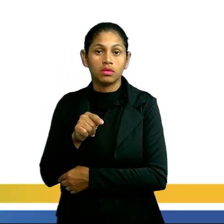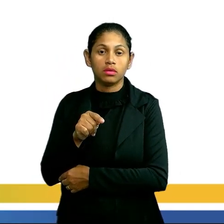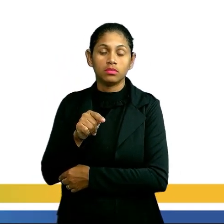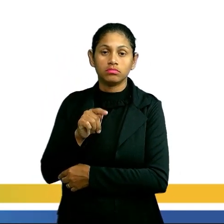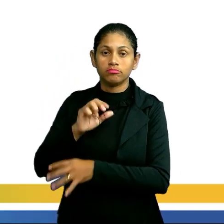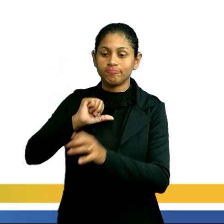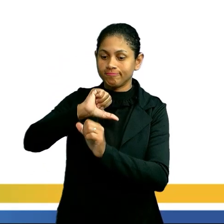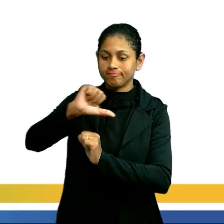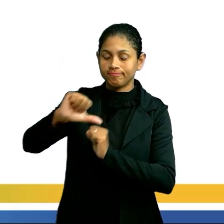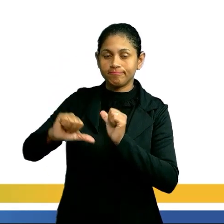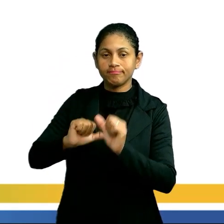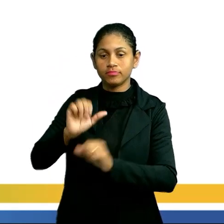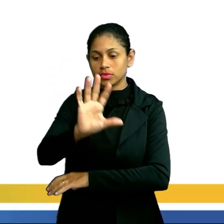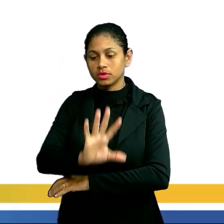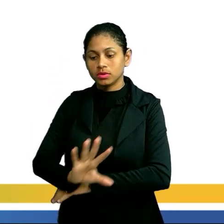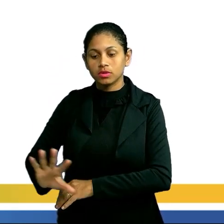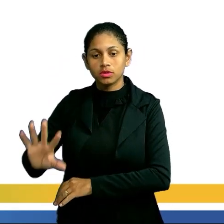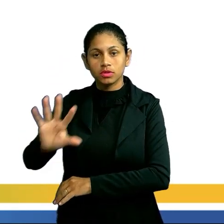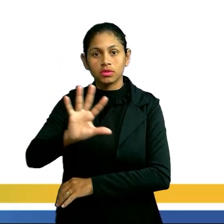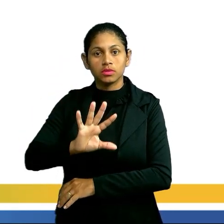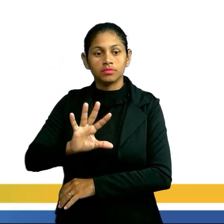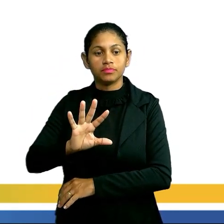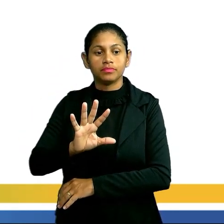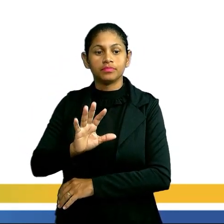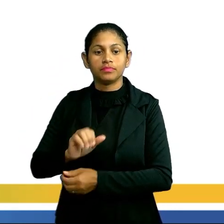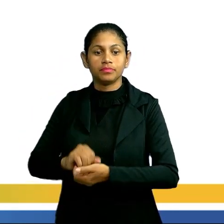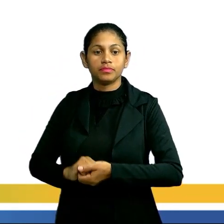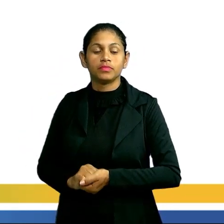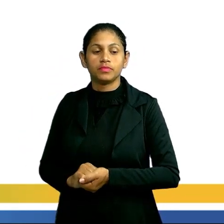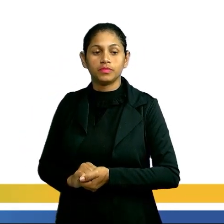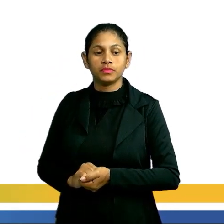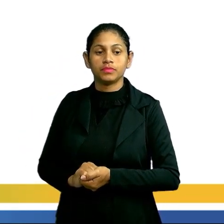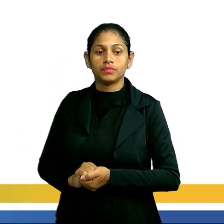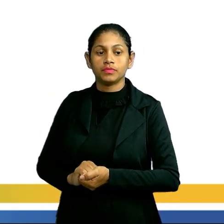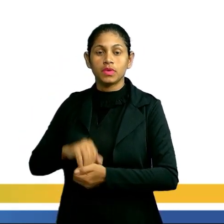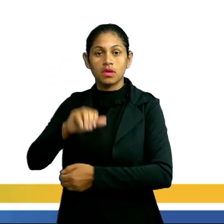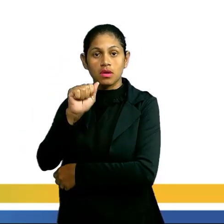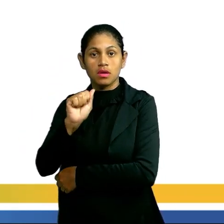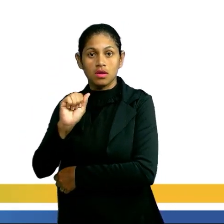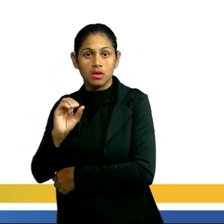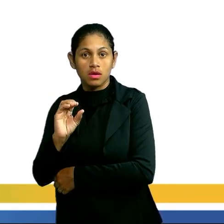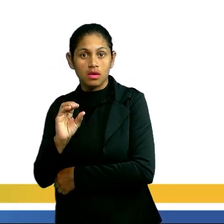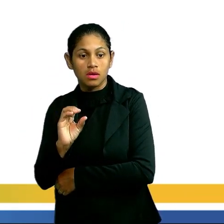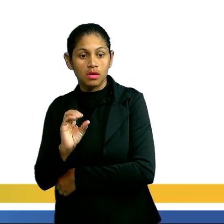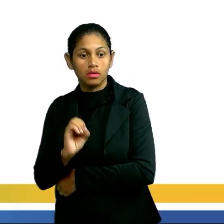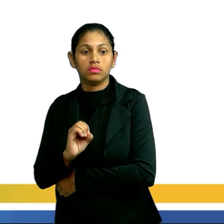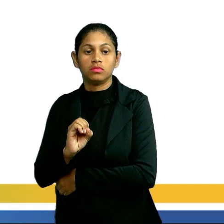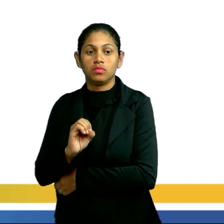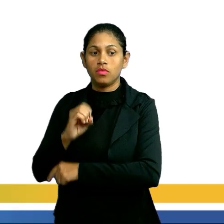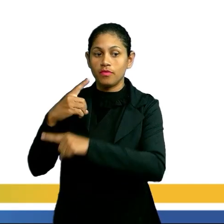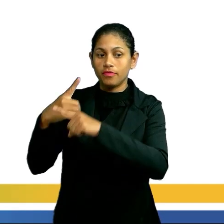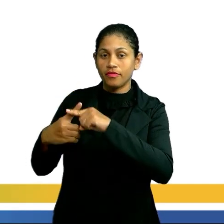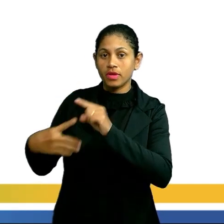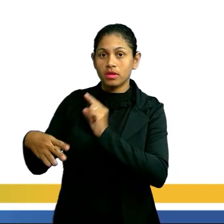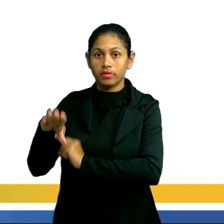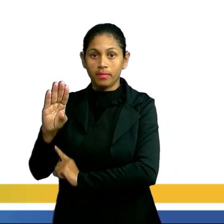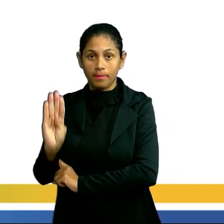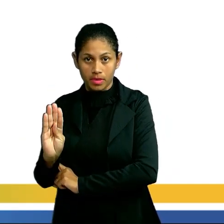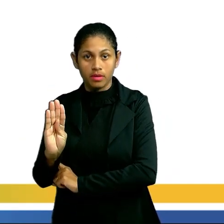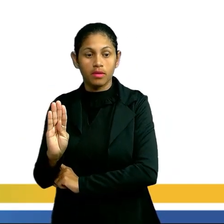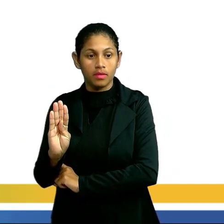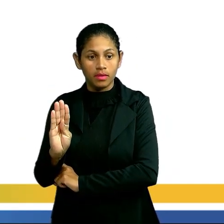de área vai ser igual à área inicial vezes o coeficiente beta, que é